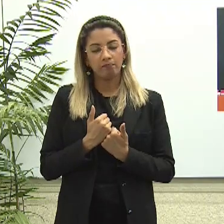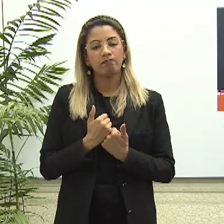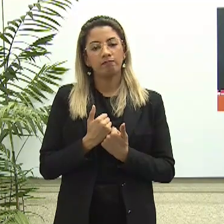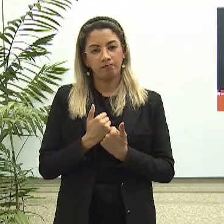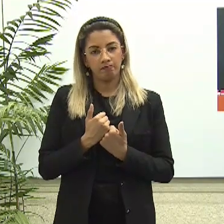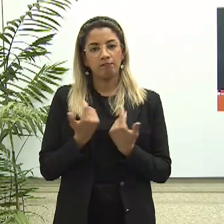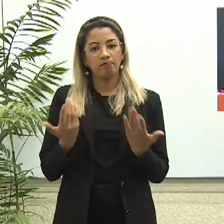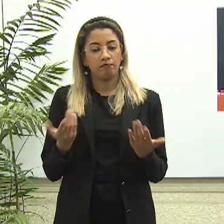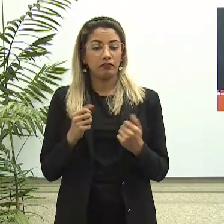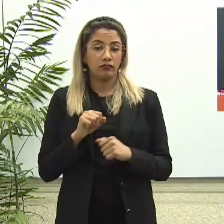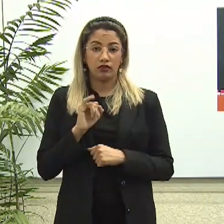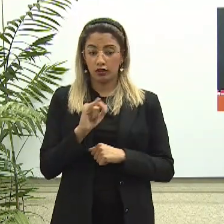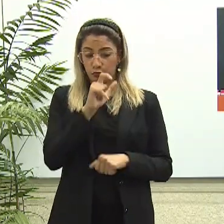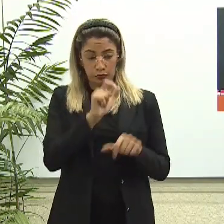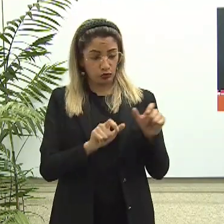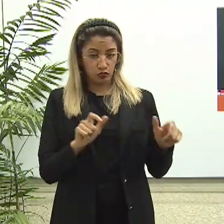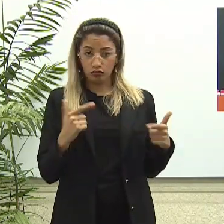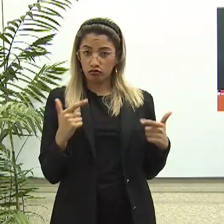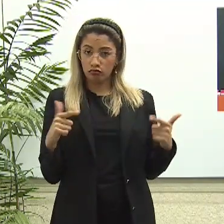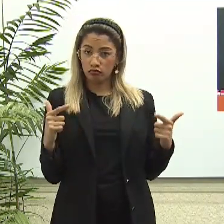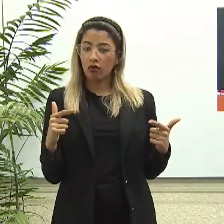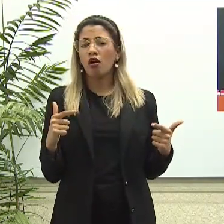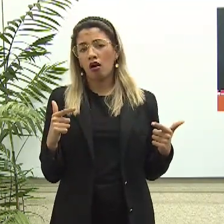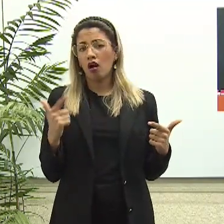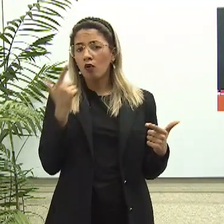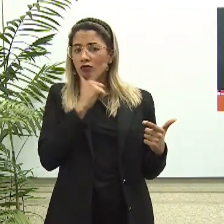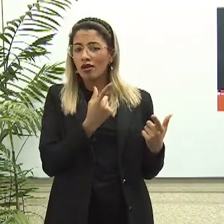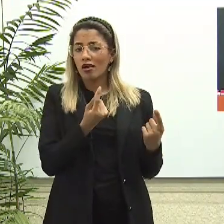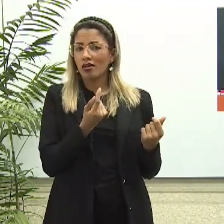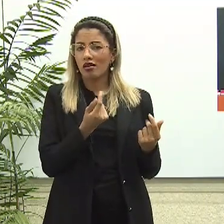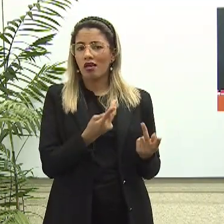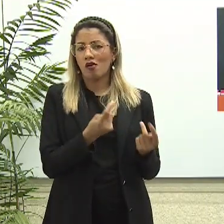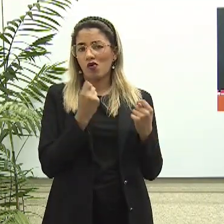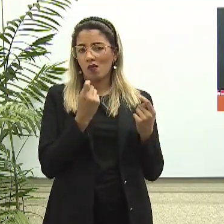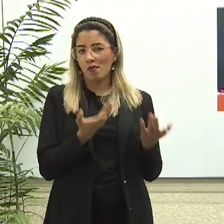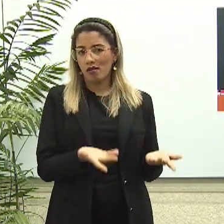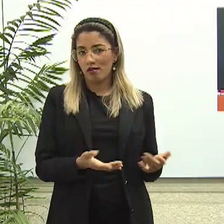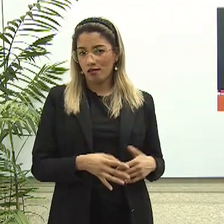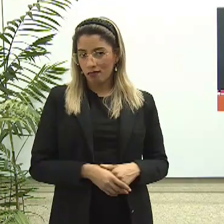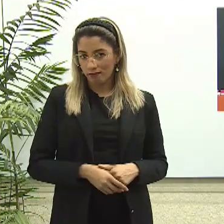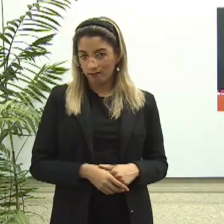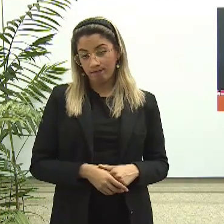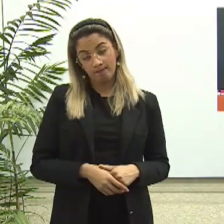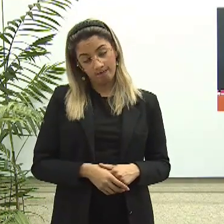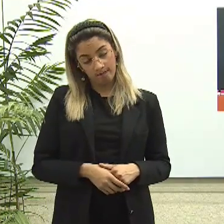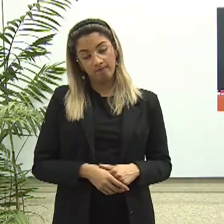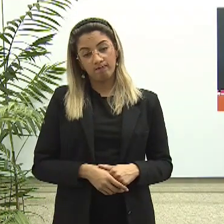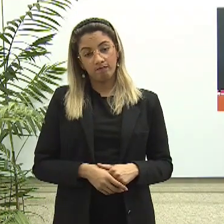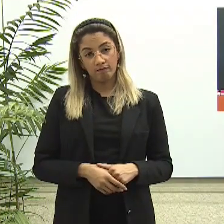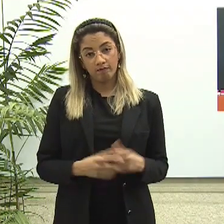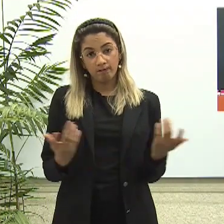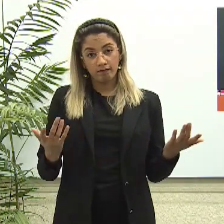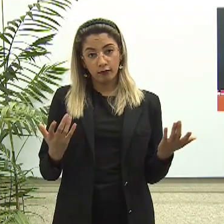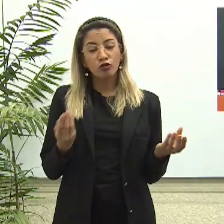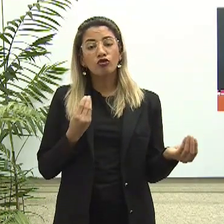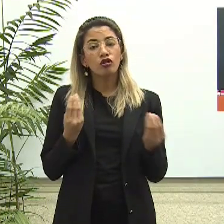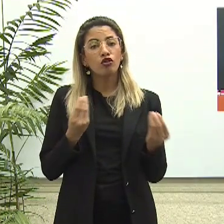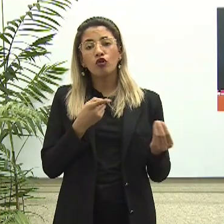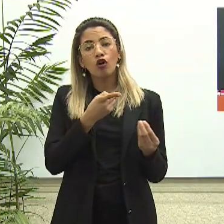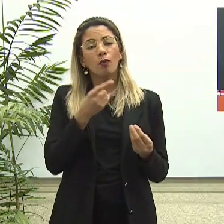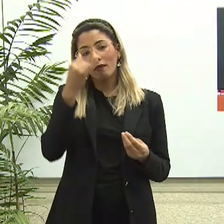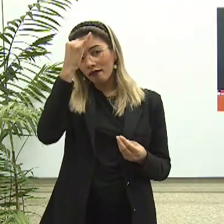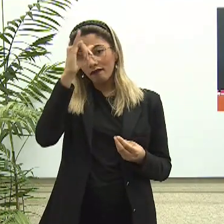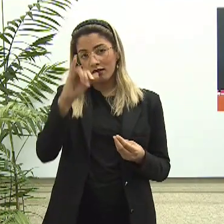sem o trabalhador fica mais barato é o que eles vão querer fazer aí tem como resistir a isso tem como resistir a